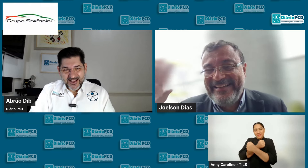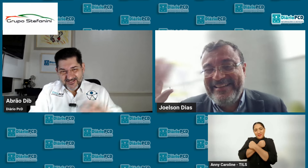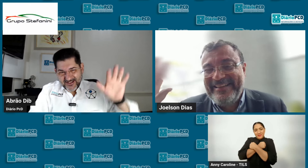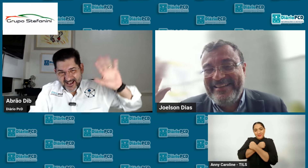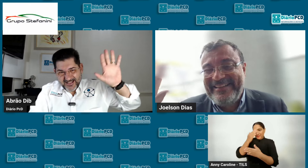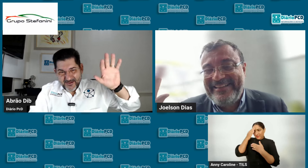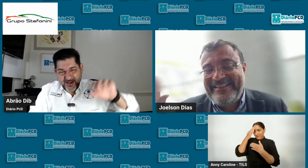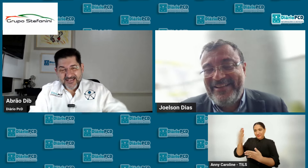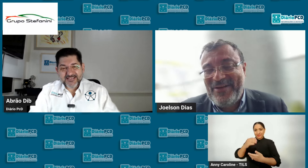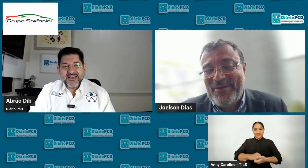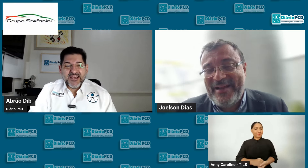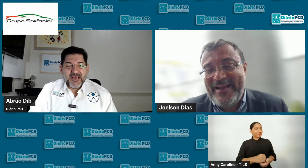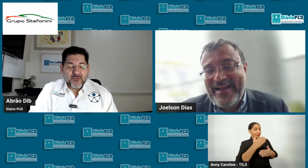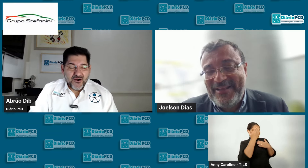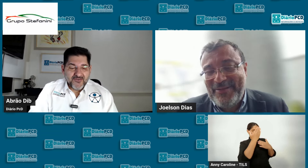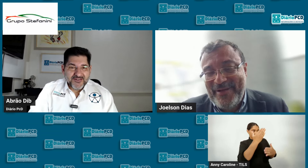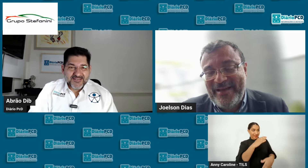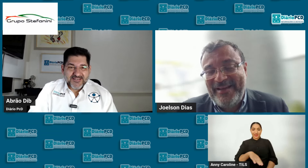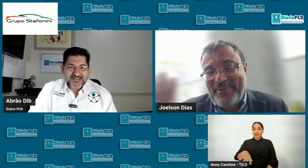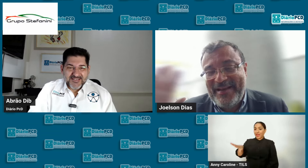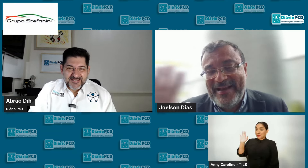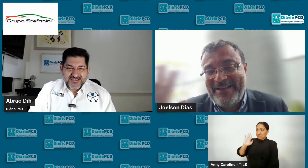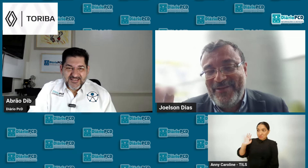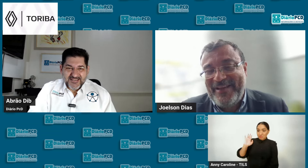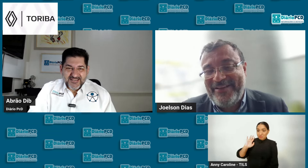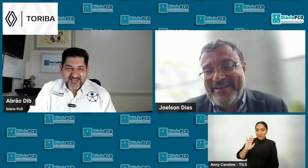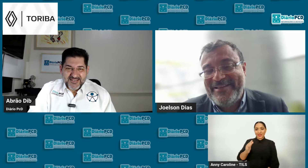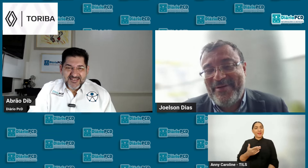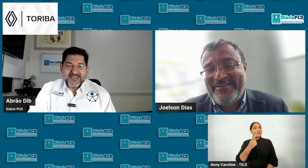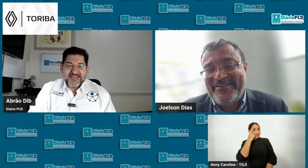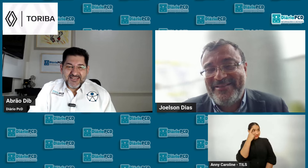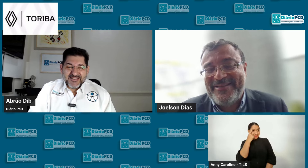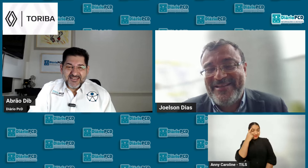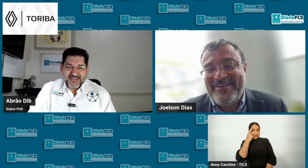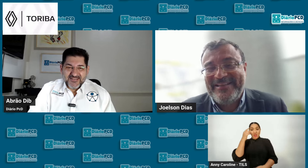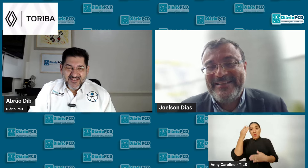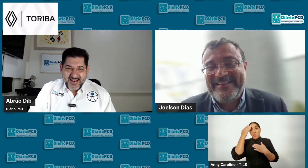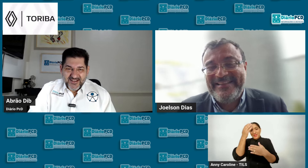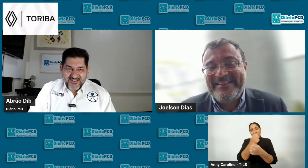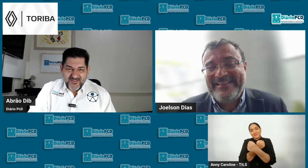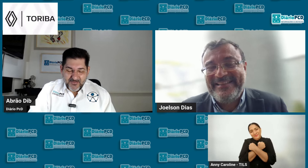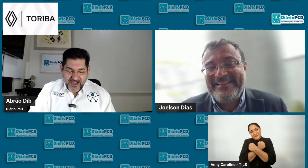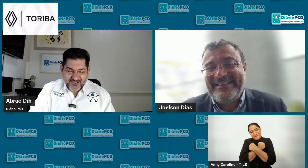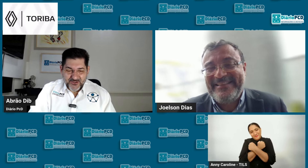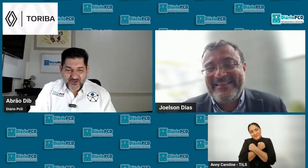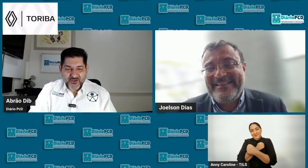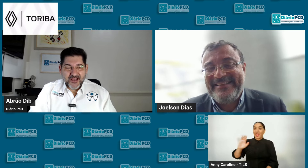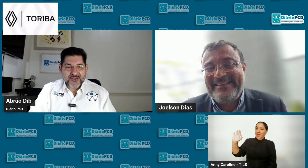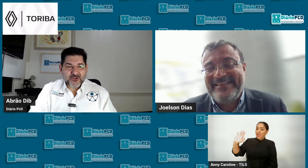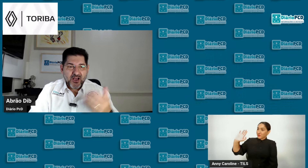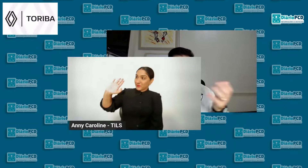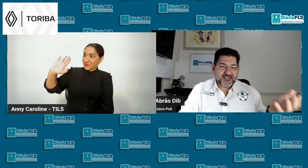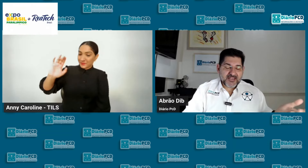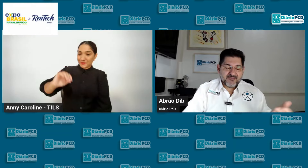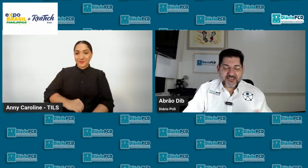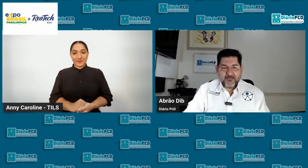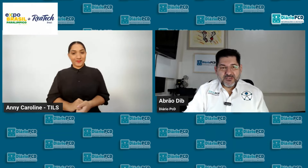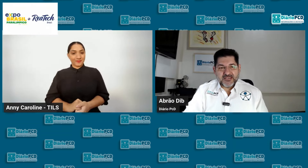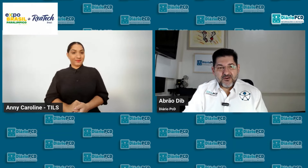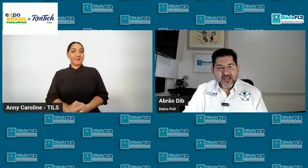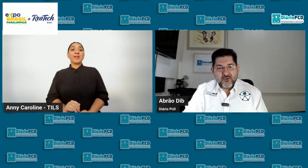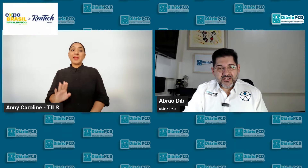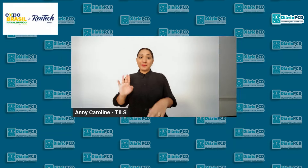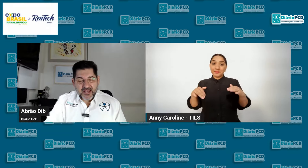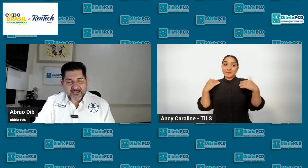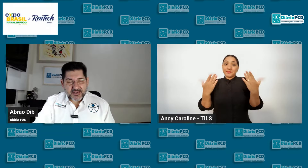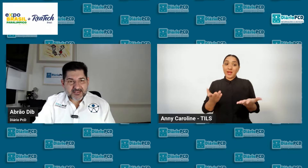grande abraço. Até mais. Falou. Obrigado, Anne. Obrigado, Anne. Grande abraço. Tchau, tchau. Valeu, um abraço, doutor Joelson. Nós entrevistamos,